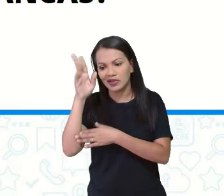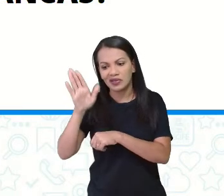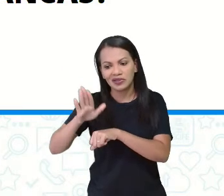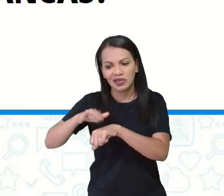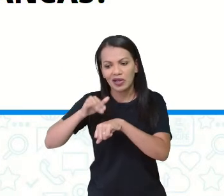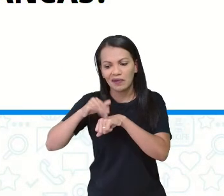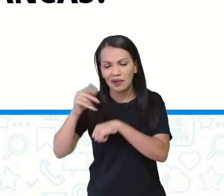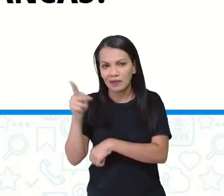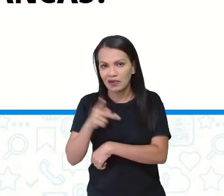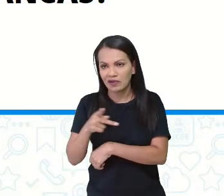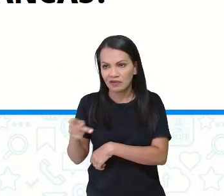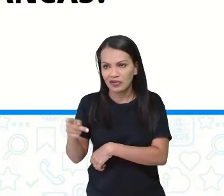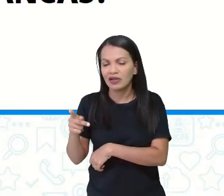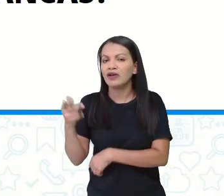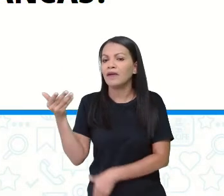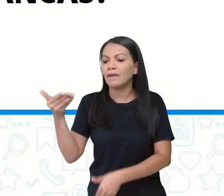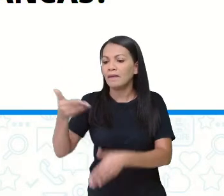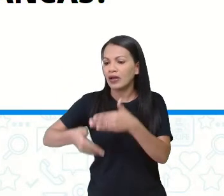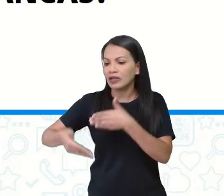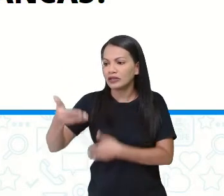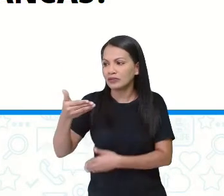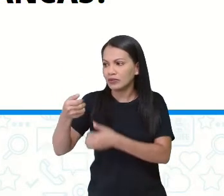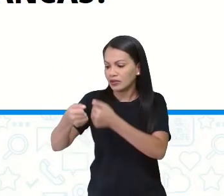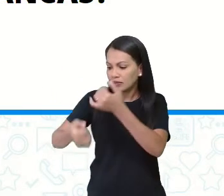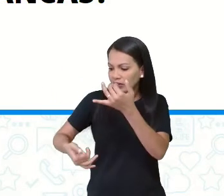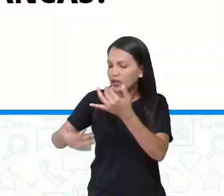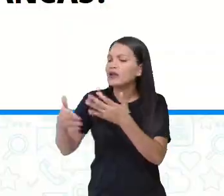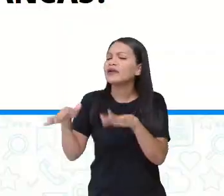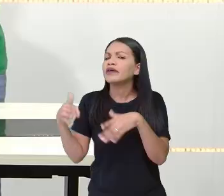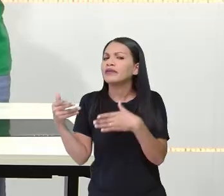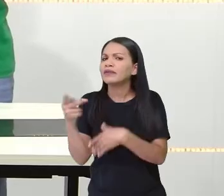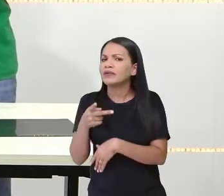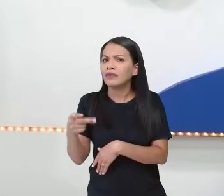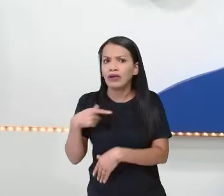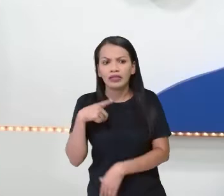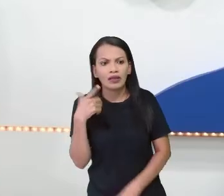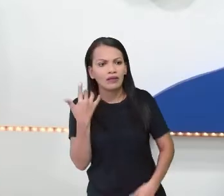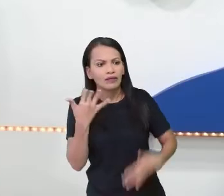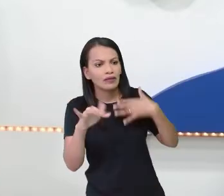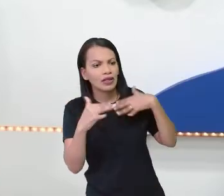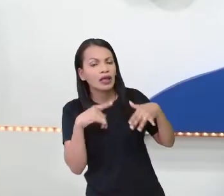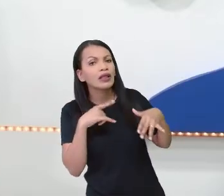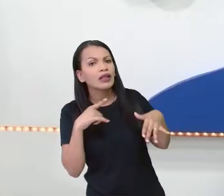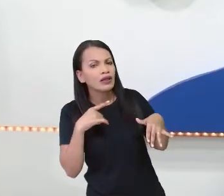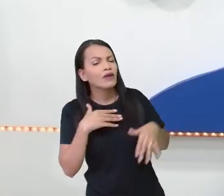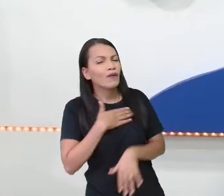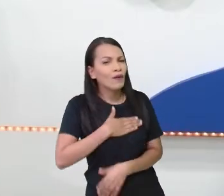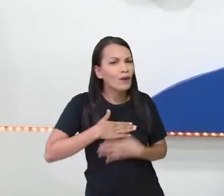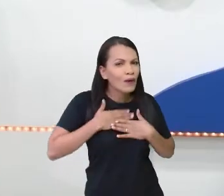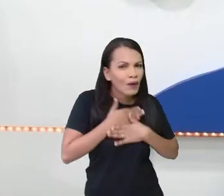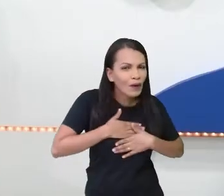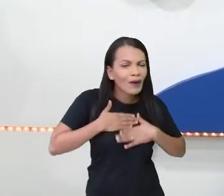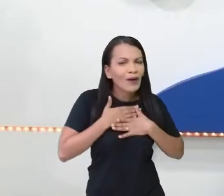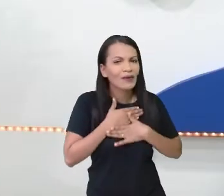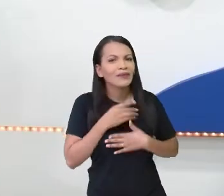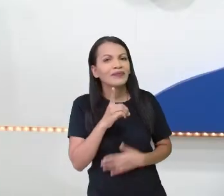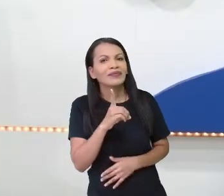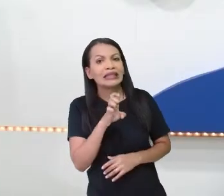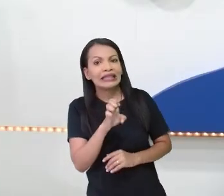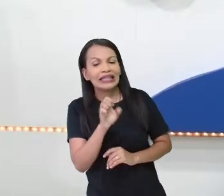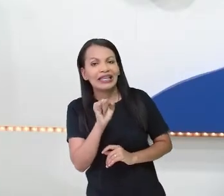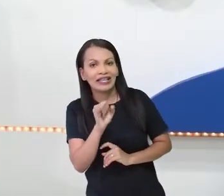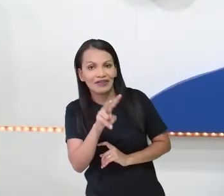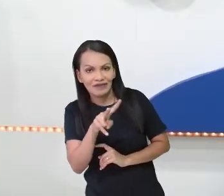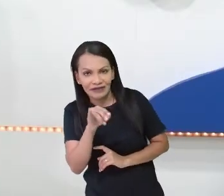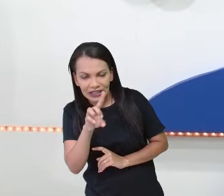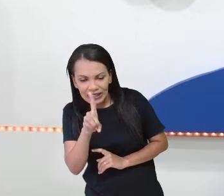Verônica e verificar essa participação aí no chat. E aí, professora? Tá bem movimentado, professora Esté. Tô gostando de ver. O aluno David aqui mandando